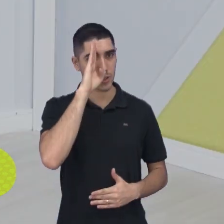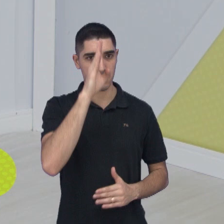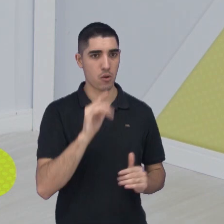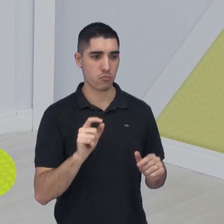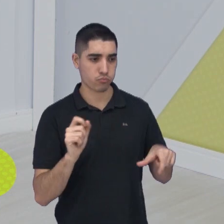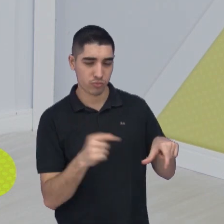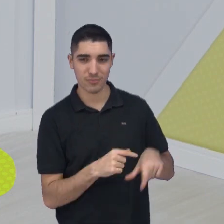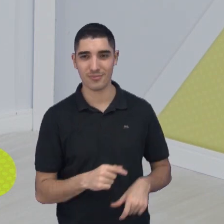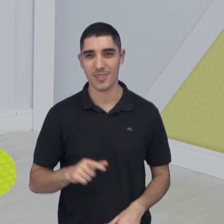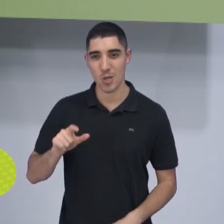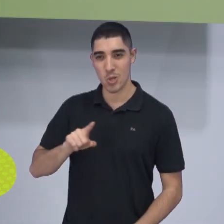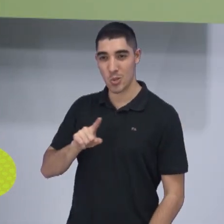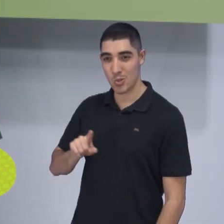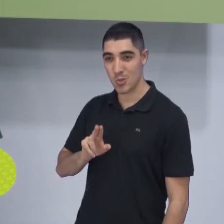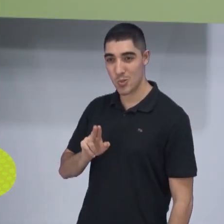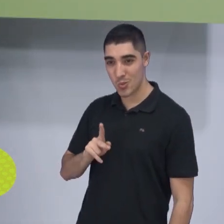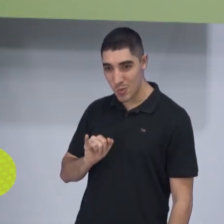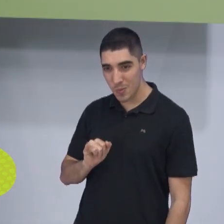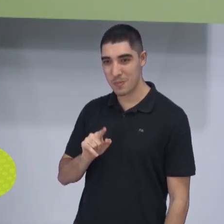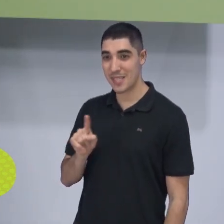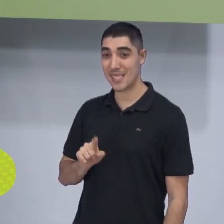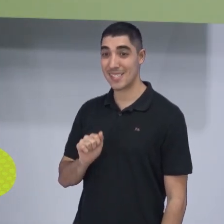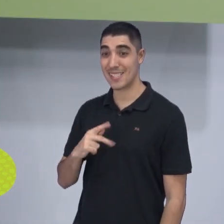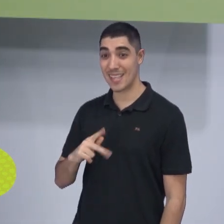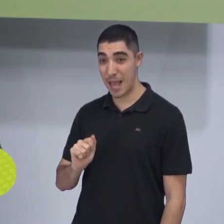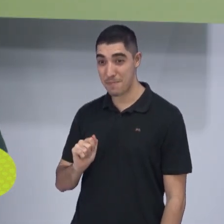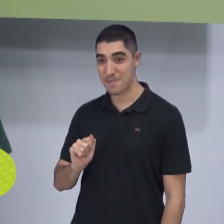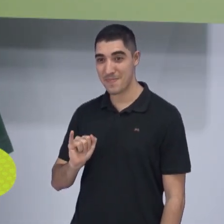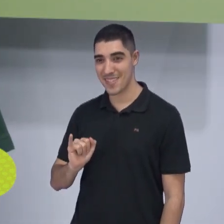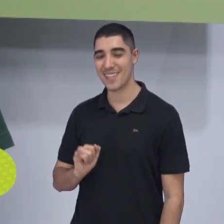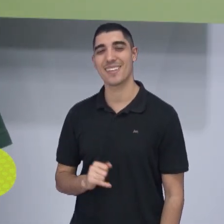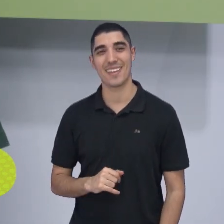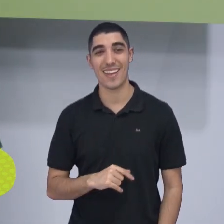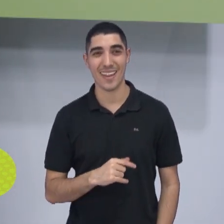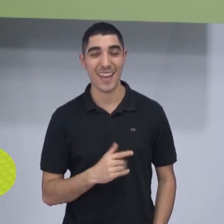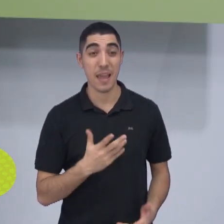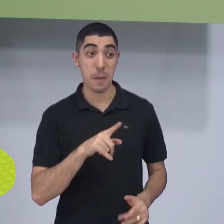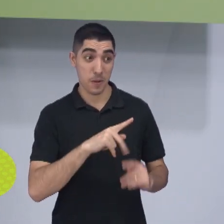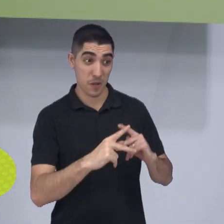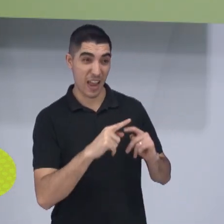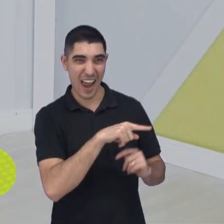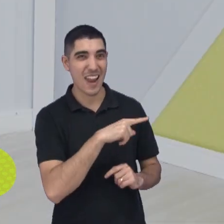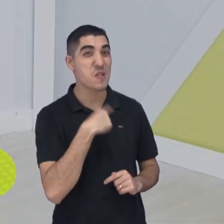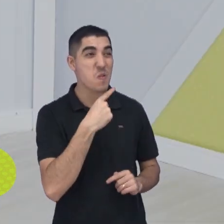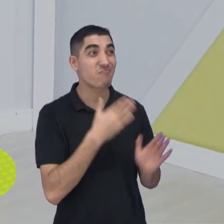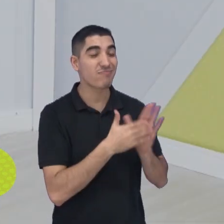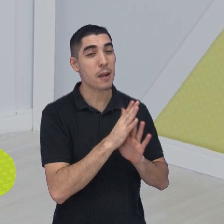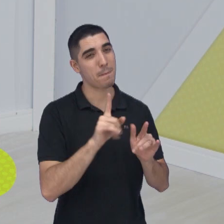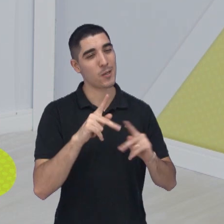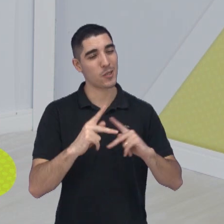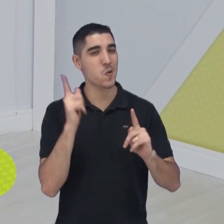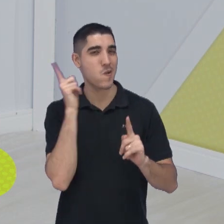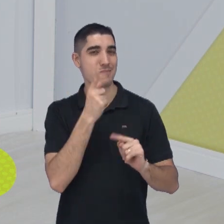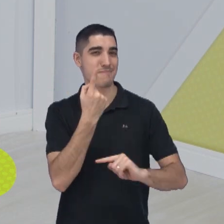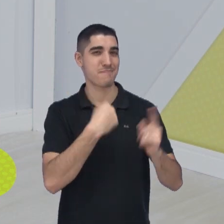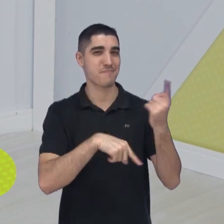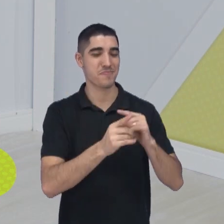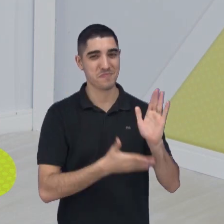Zup, zap, zumbi. Não vai a lugar nenhum, mas no caso do São José, eles estão indo para a segunda fase. Estão indo bem demais aí dentro